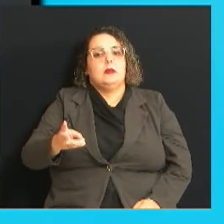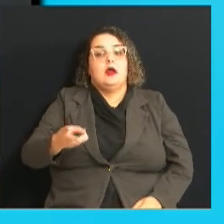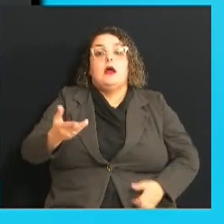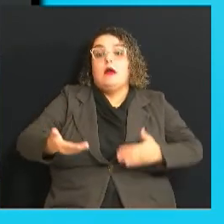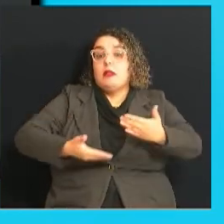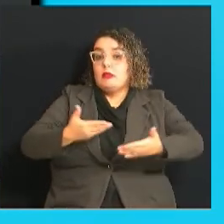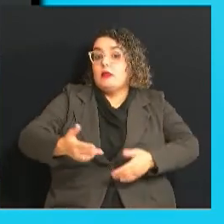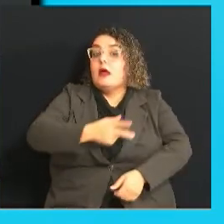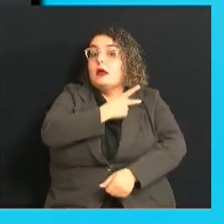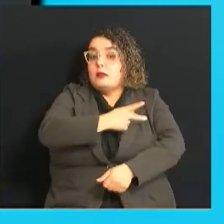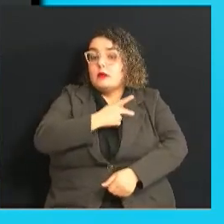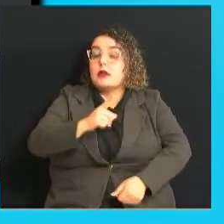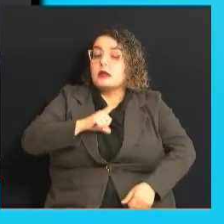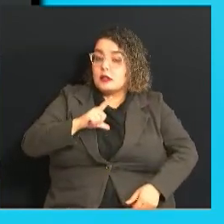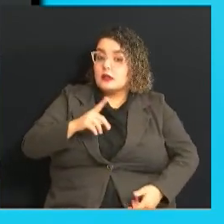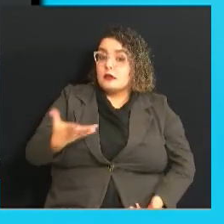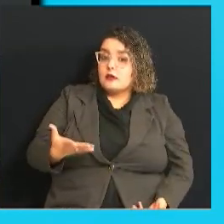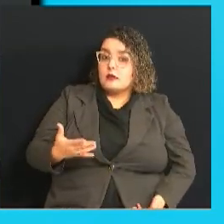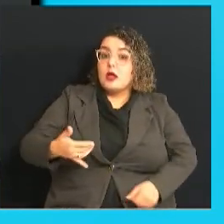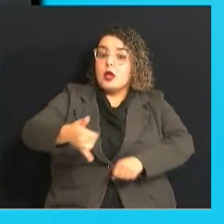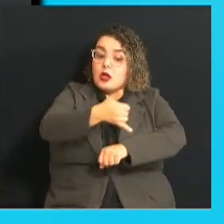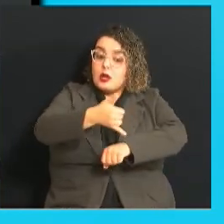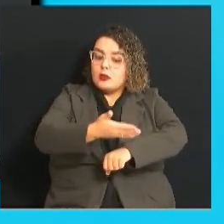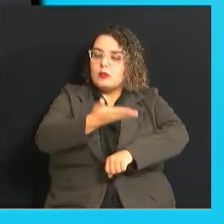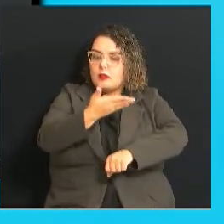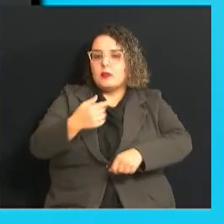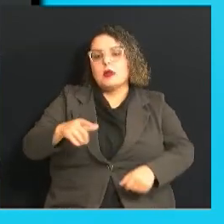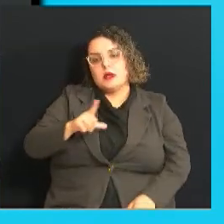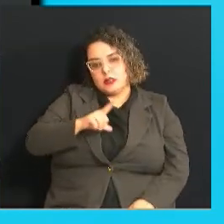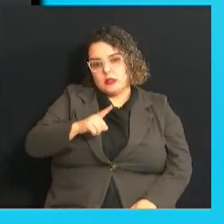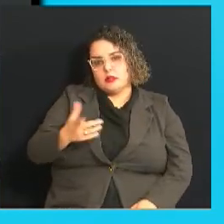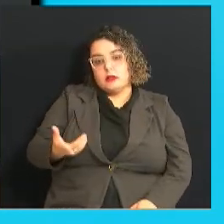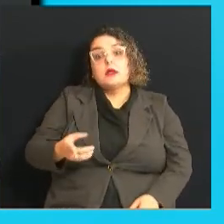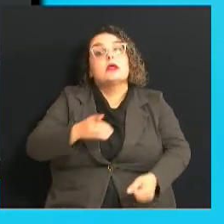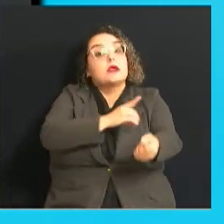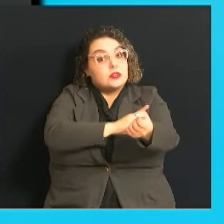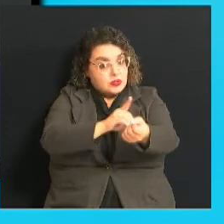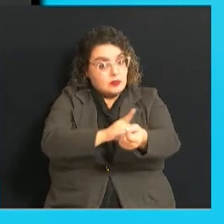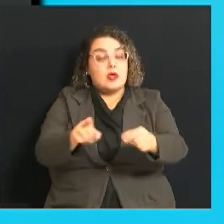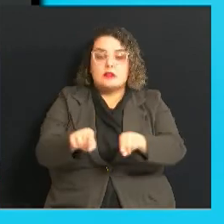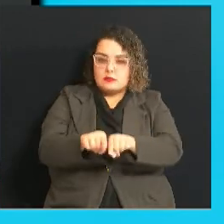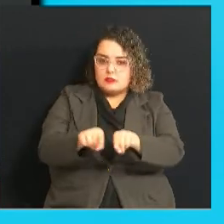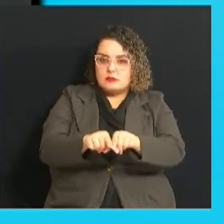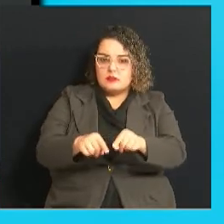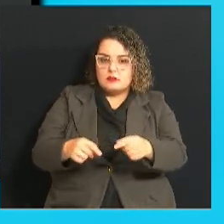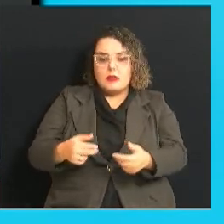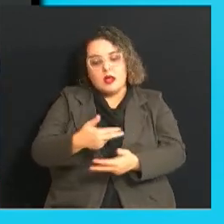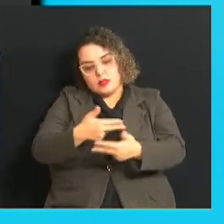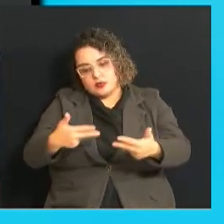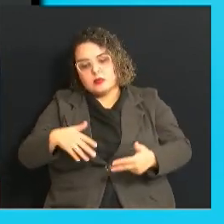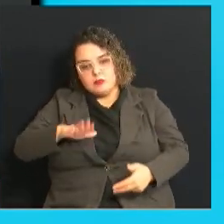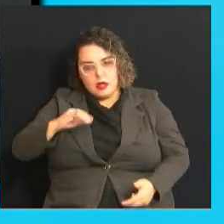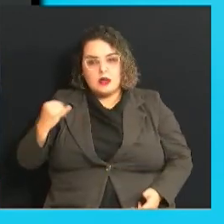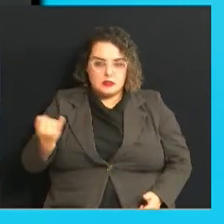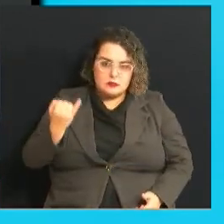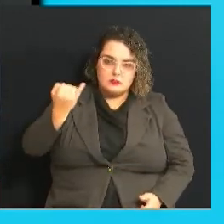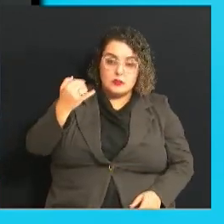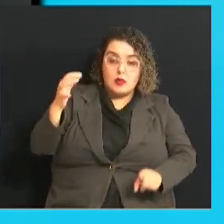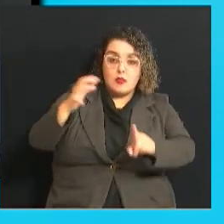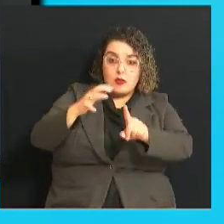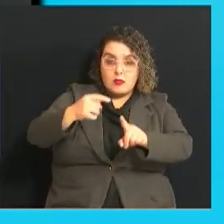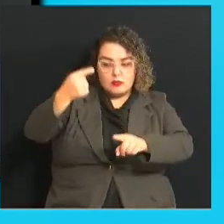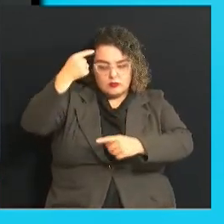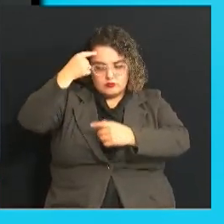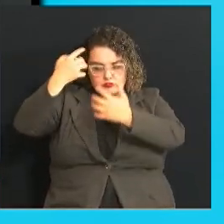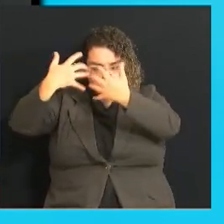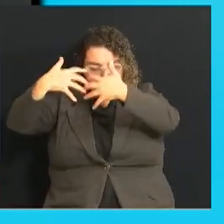tem e tratar o colesterol alto em quem tem, além do diabetes. Isso seriam os fatores mais importantes que têm impacto na memória e